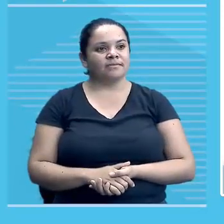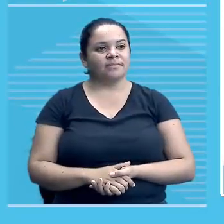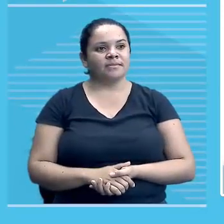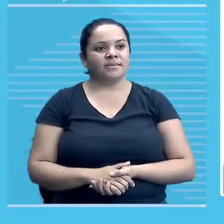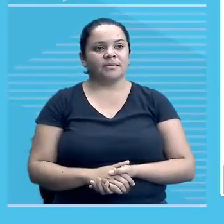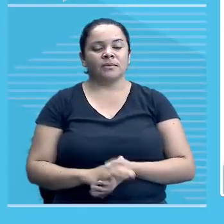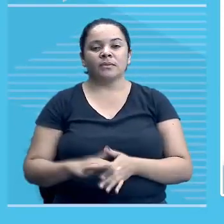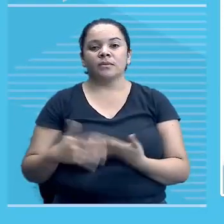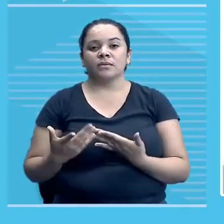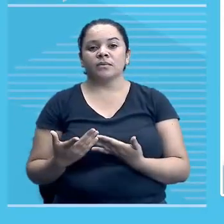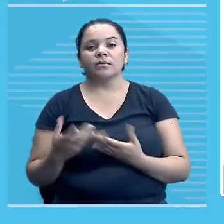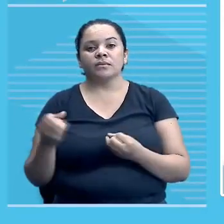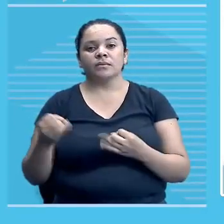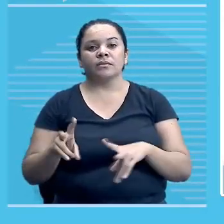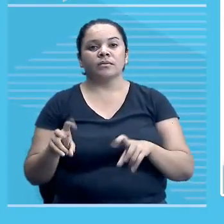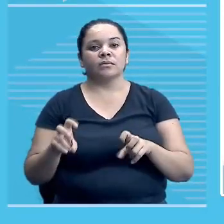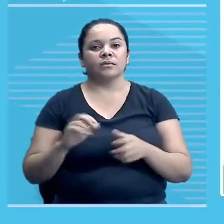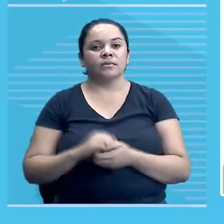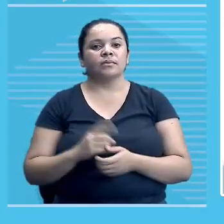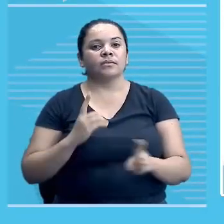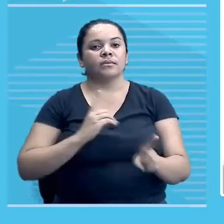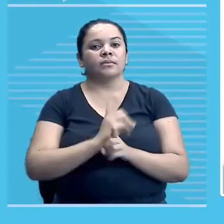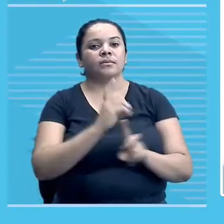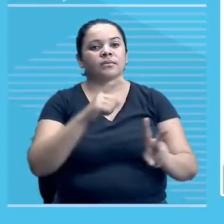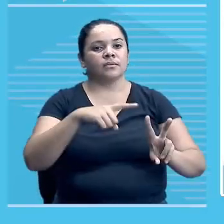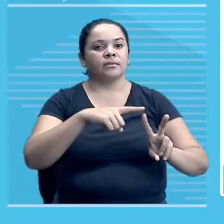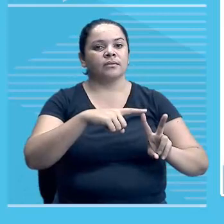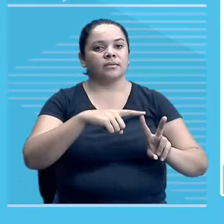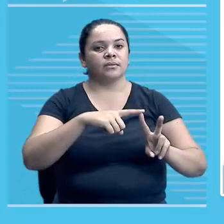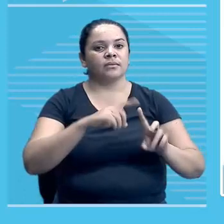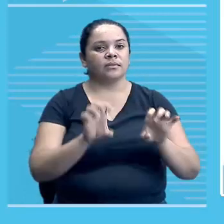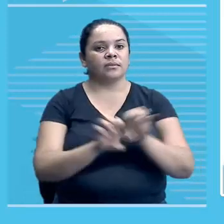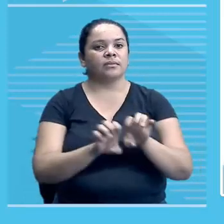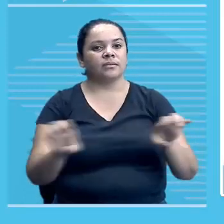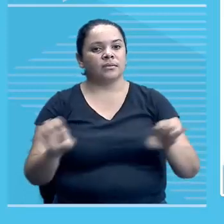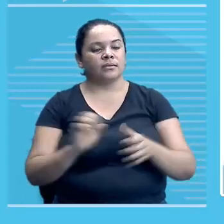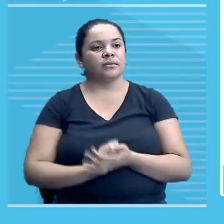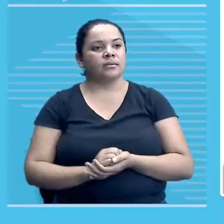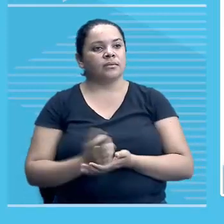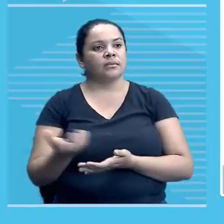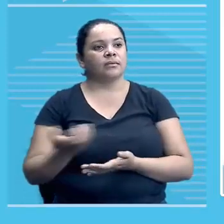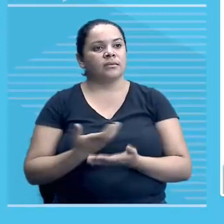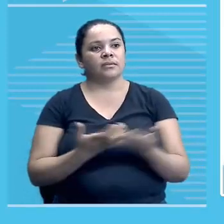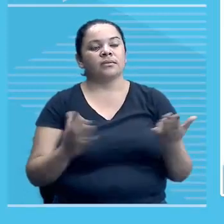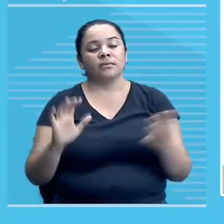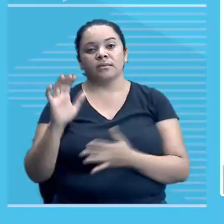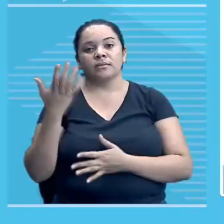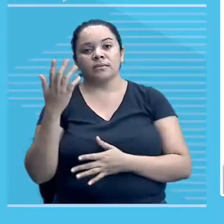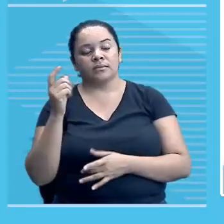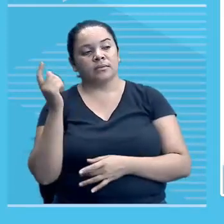Pronto, quando ele fala assim, ó, achar as raízes da equação. Eu quero que vocês resolvam, aqui nessa segunda